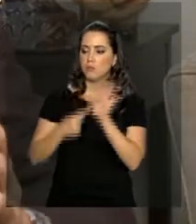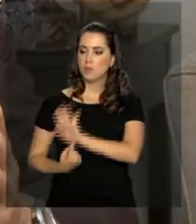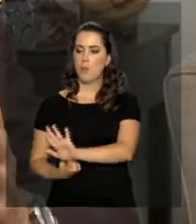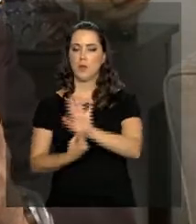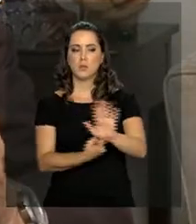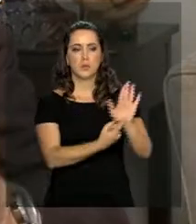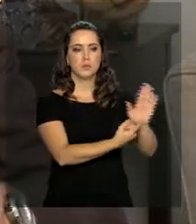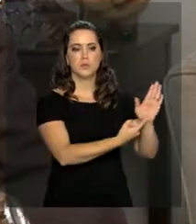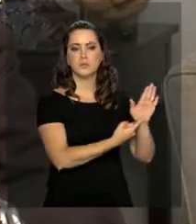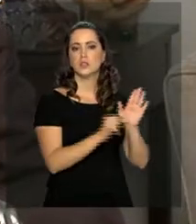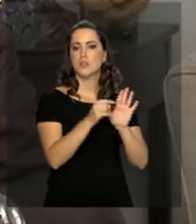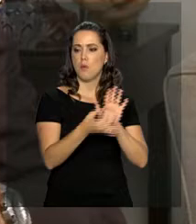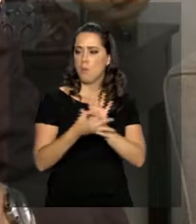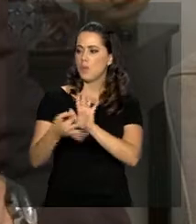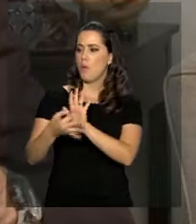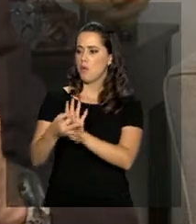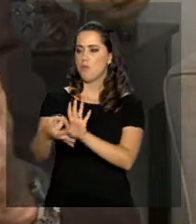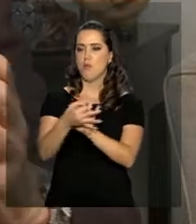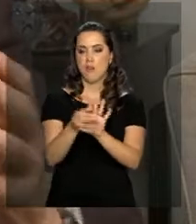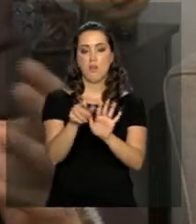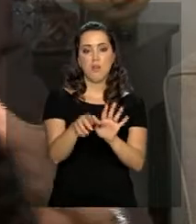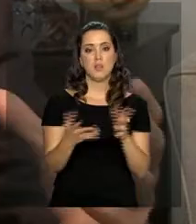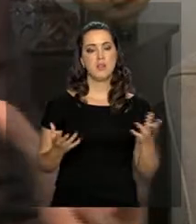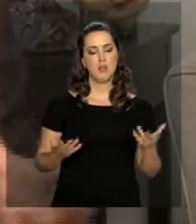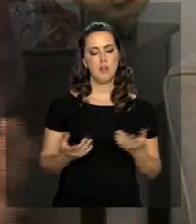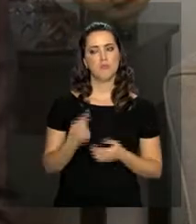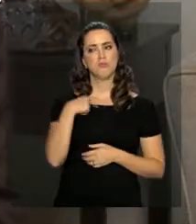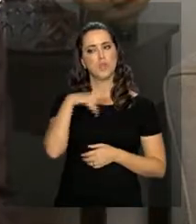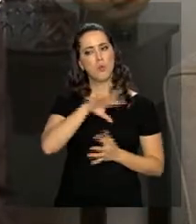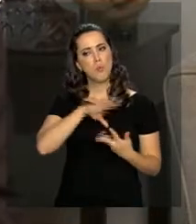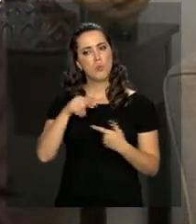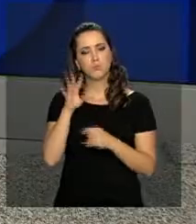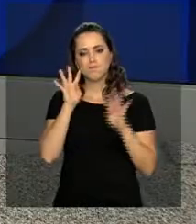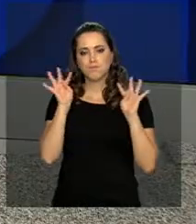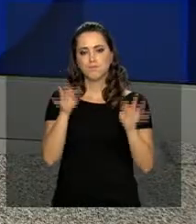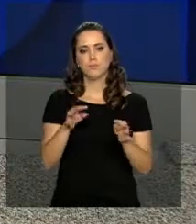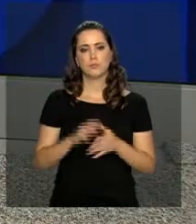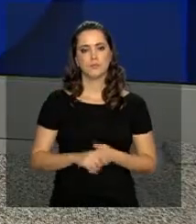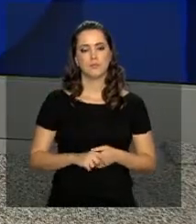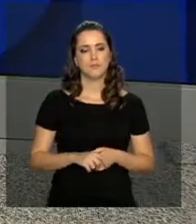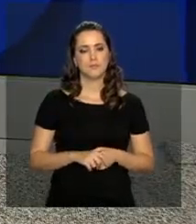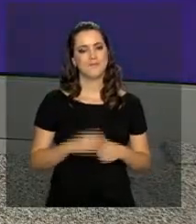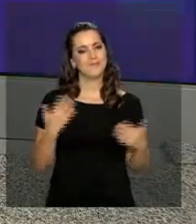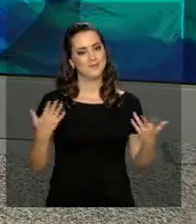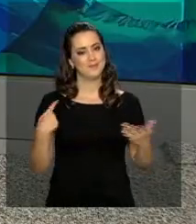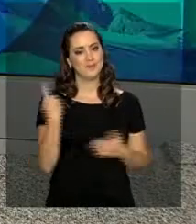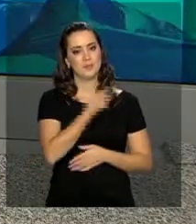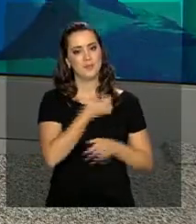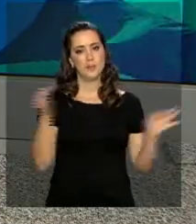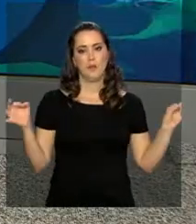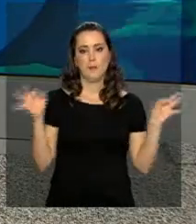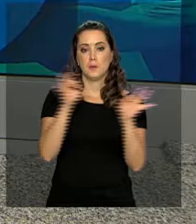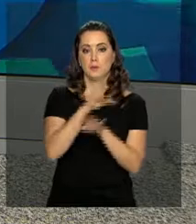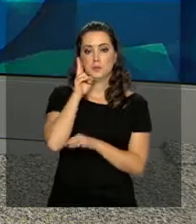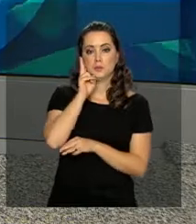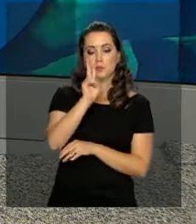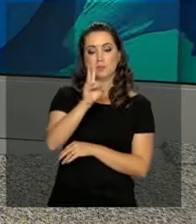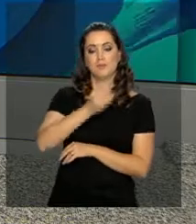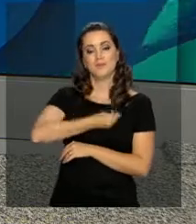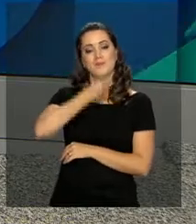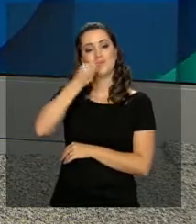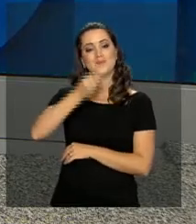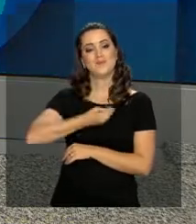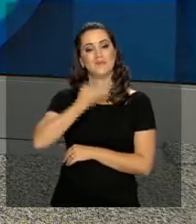e aquilo criou nossa pressão da opinião pública mundial nós ficamos por aqui você acompanha nossa